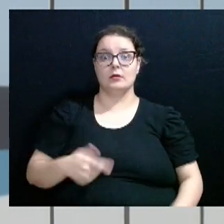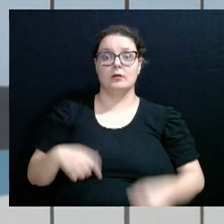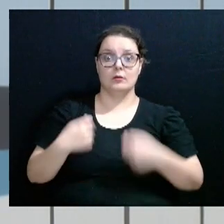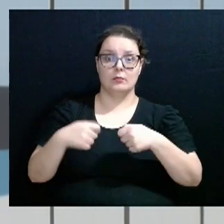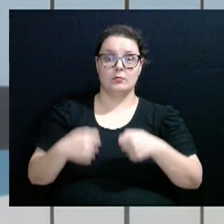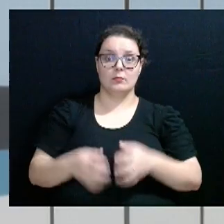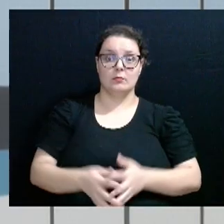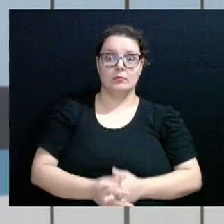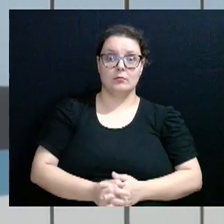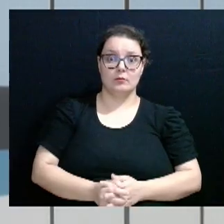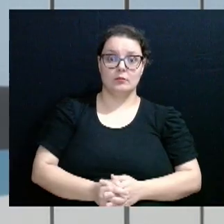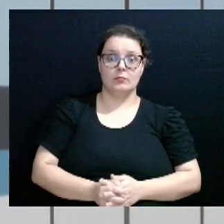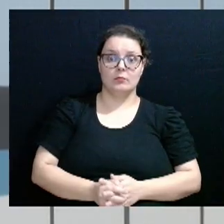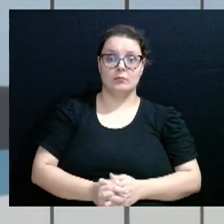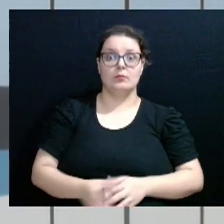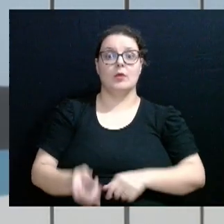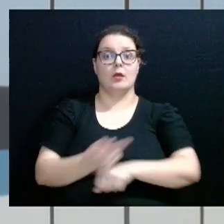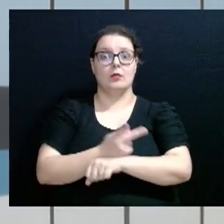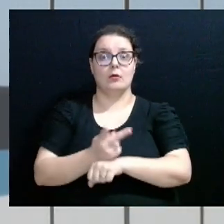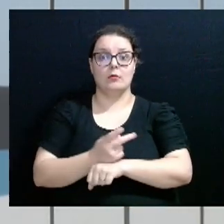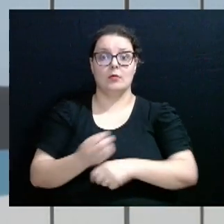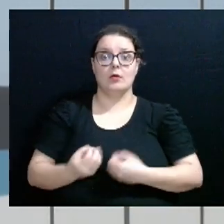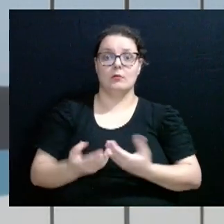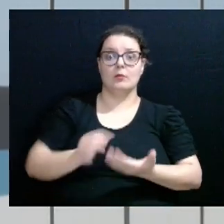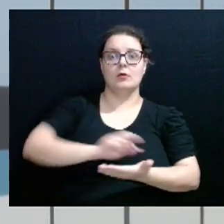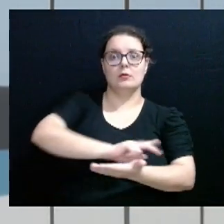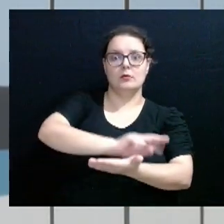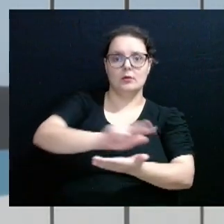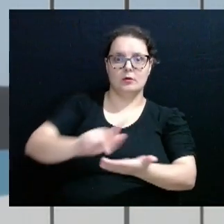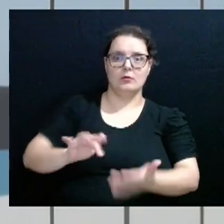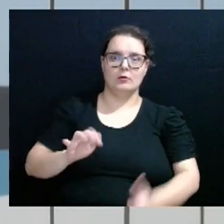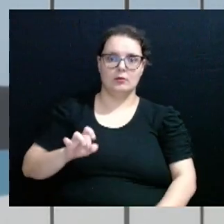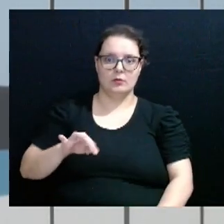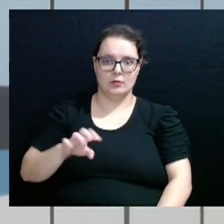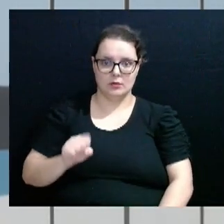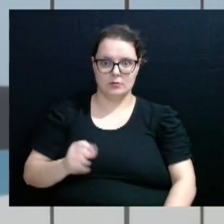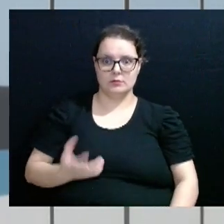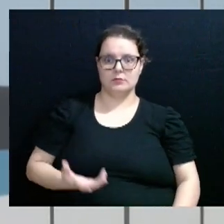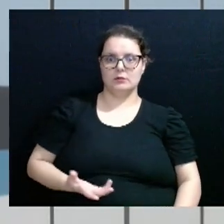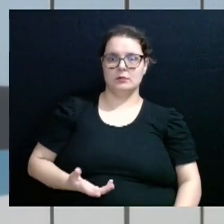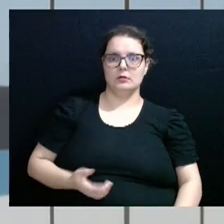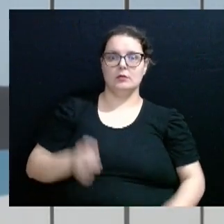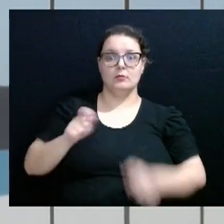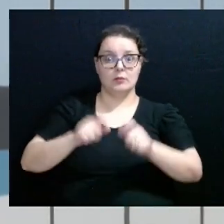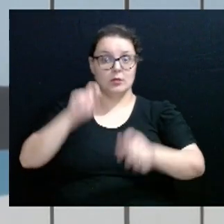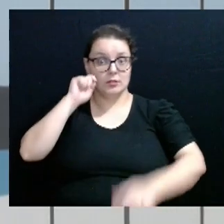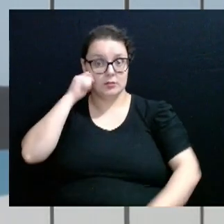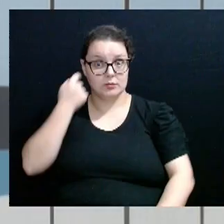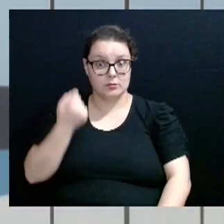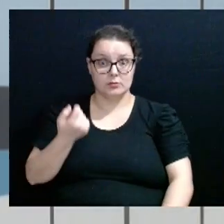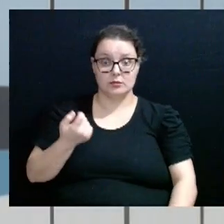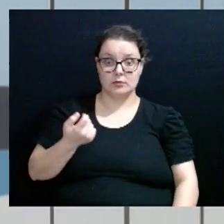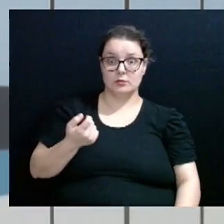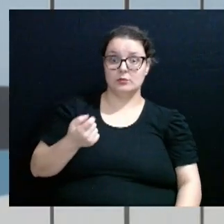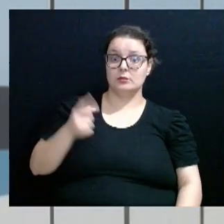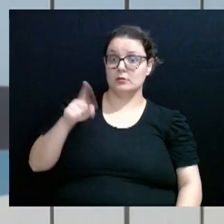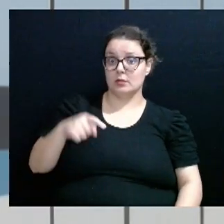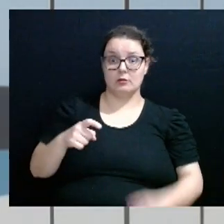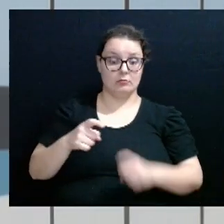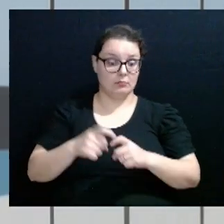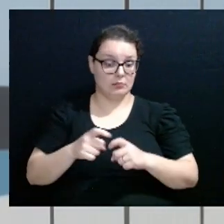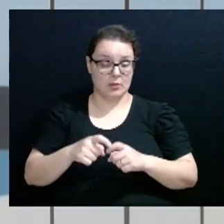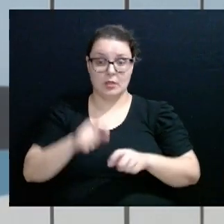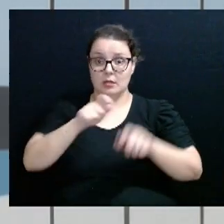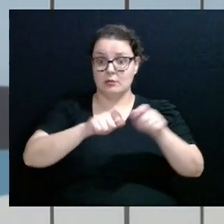procura trazer uma diversidade de fontes. Ou seja, pessoas negras que sejam médicas, pessoas negras que